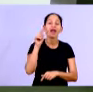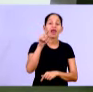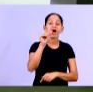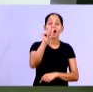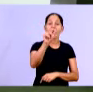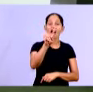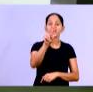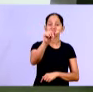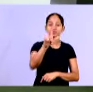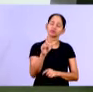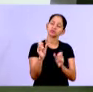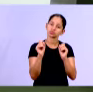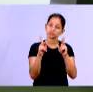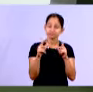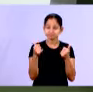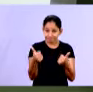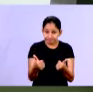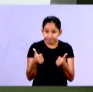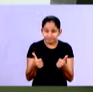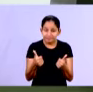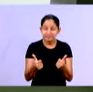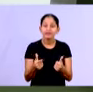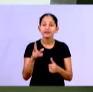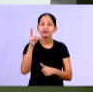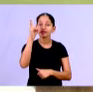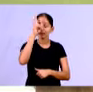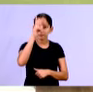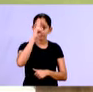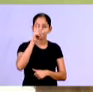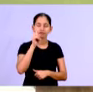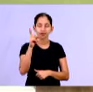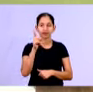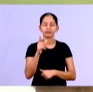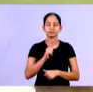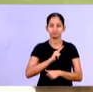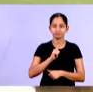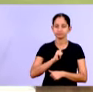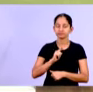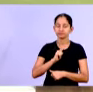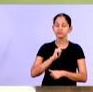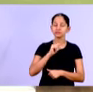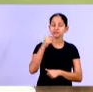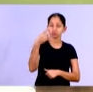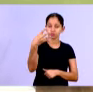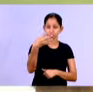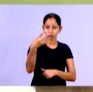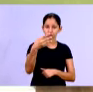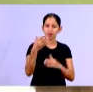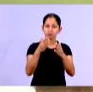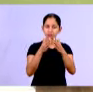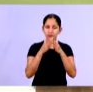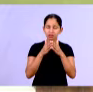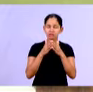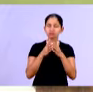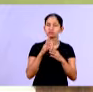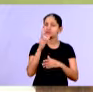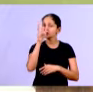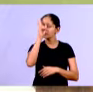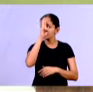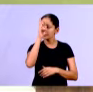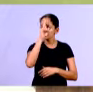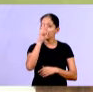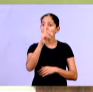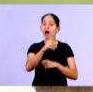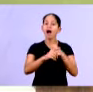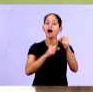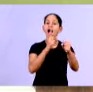depois de amanhã, certo? Exatamente. Então, só lembrando na questão da questão 4, que pedia o ano